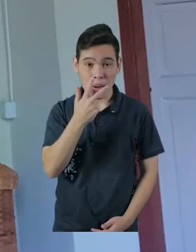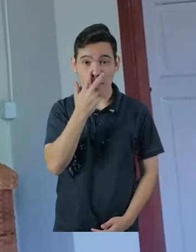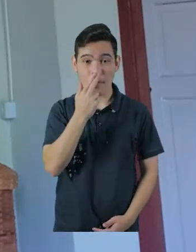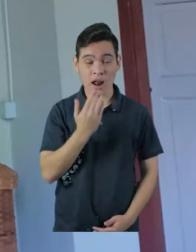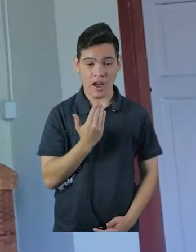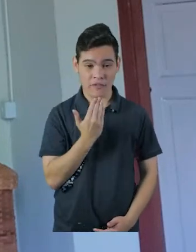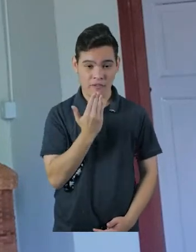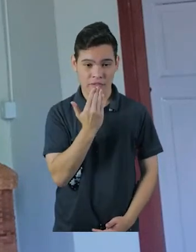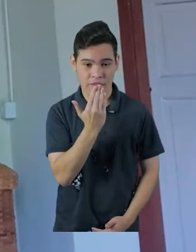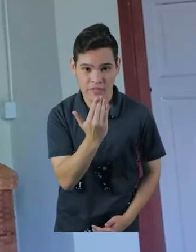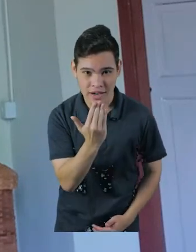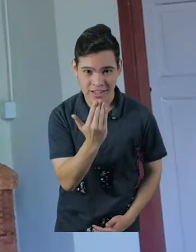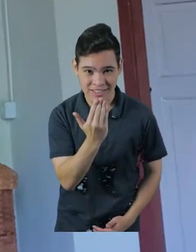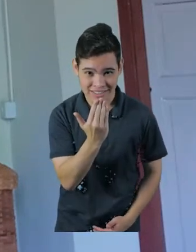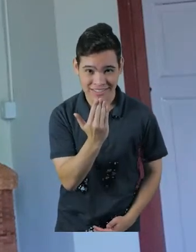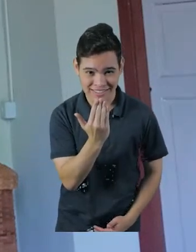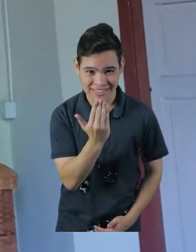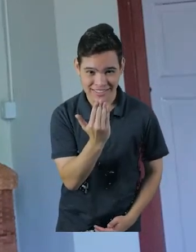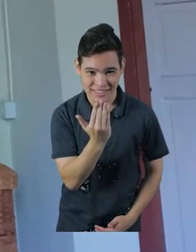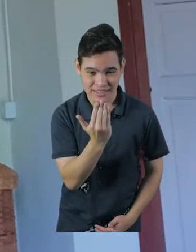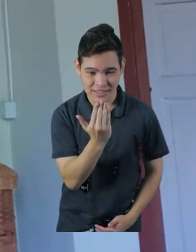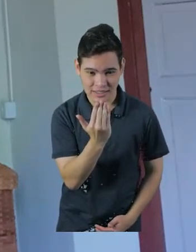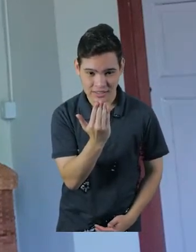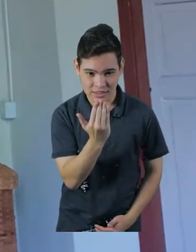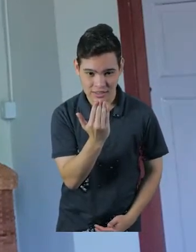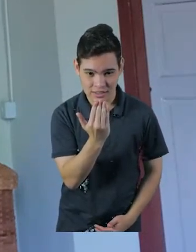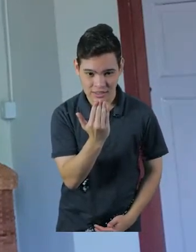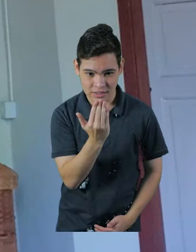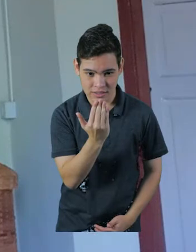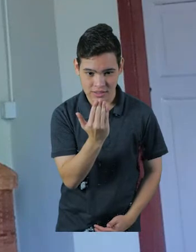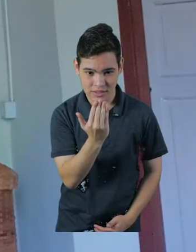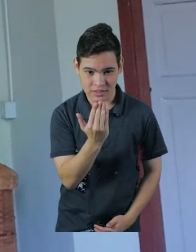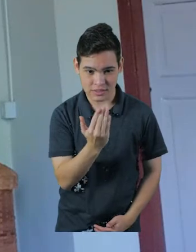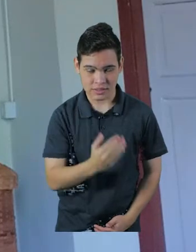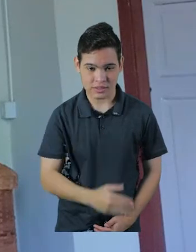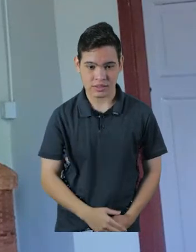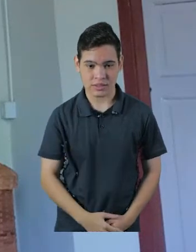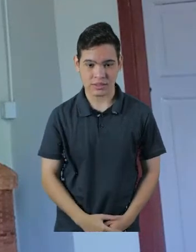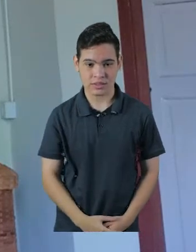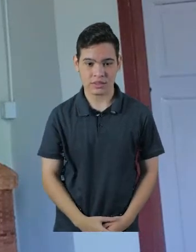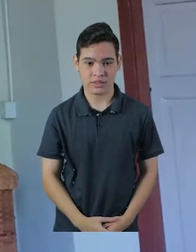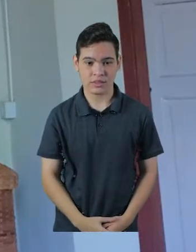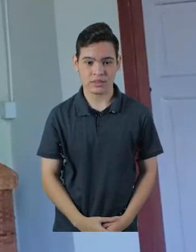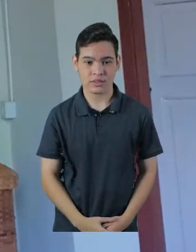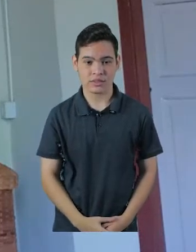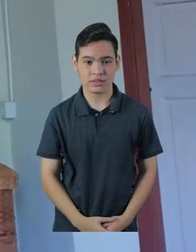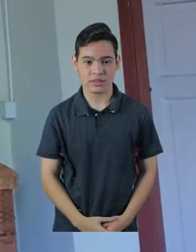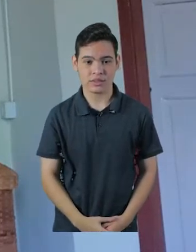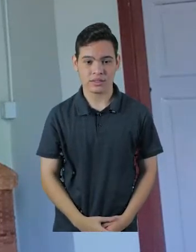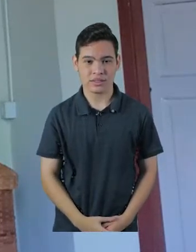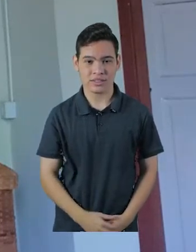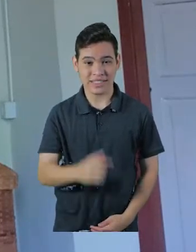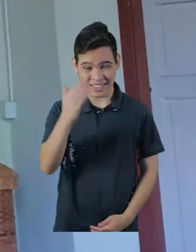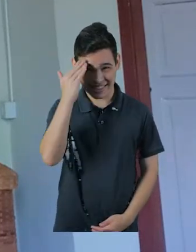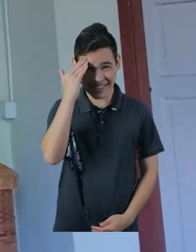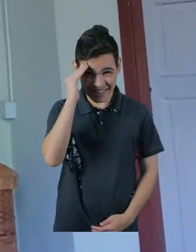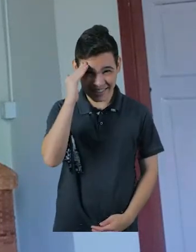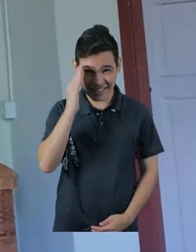frente, até chegar a um ponto máximo e o topo da cabeça começa a ir para